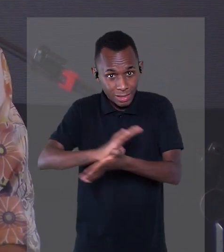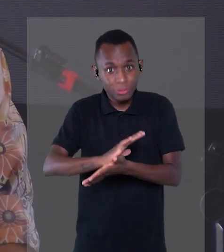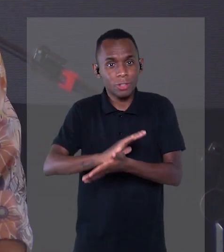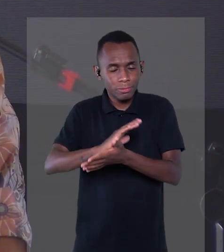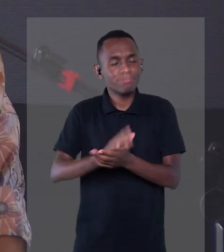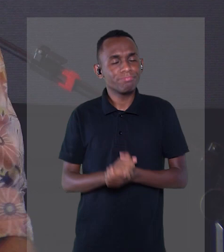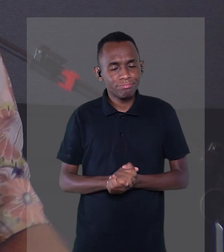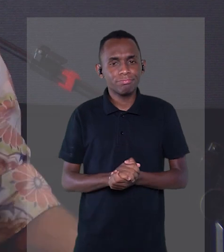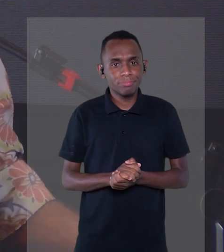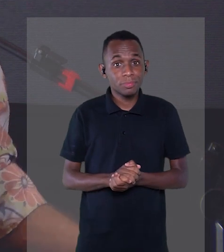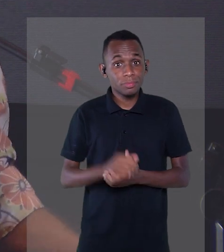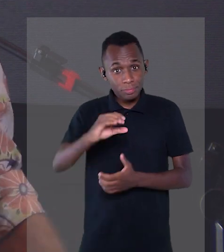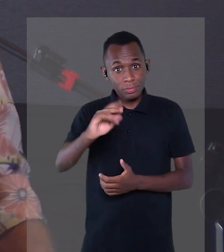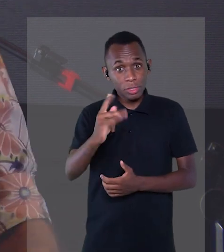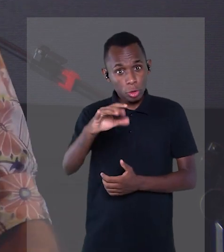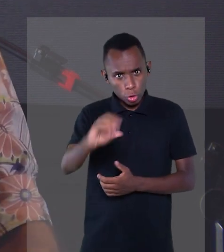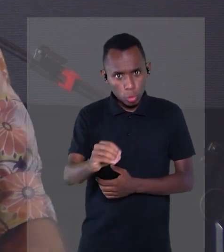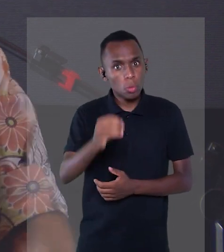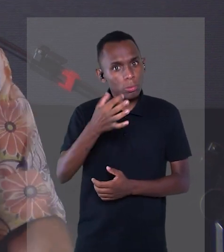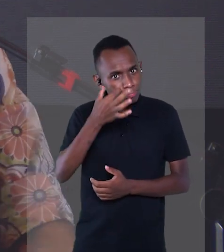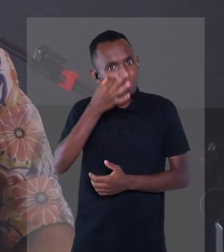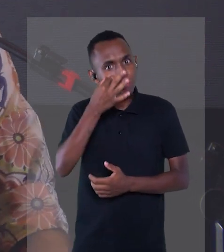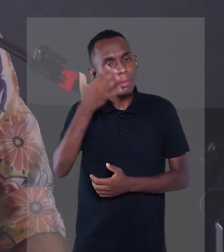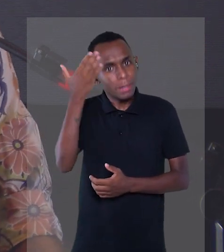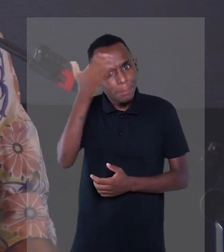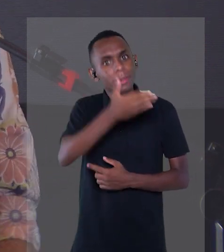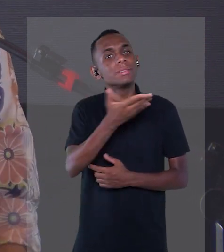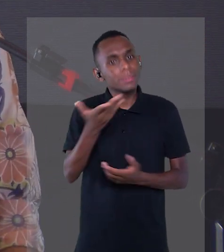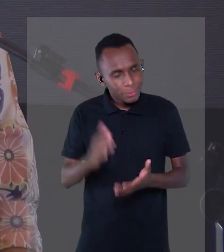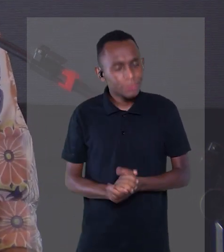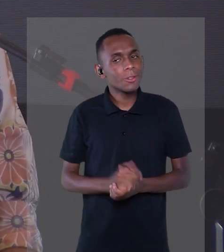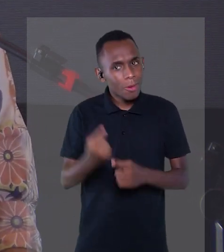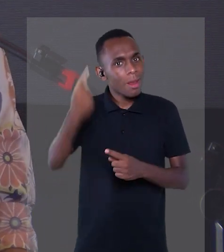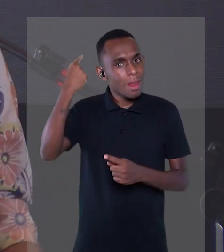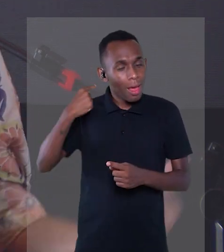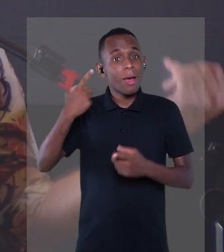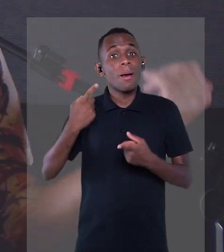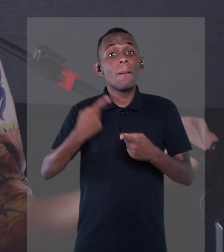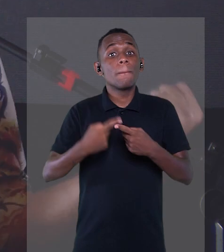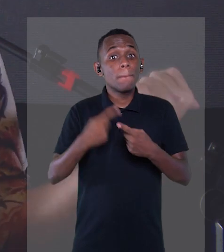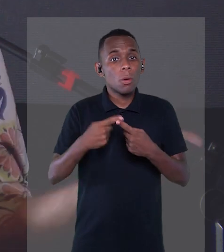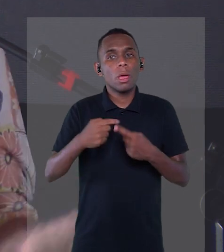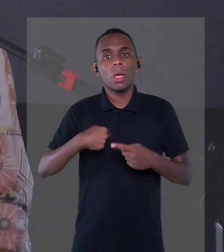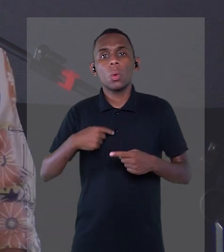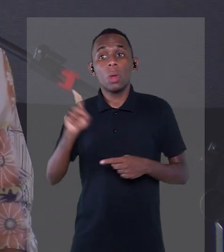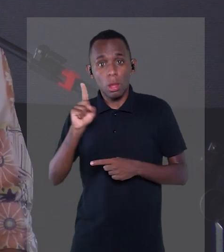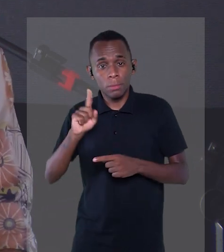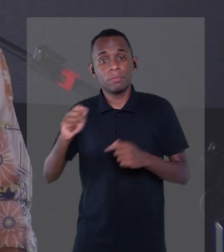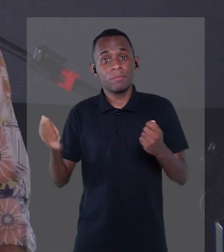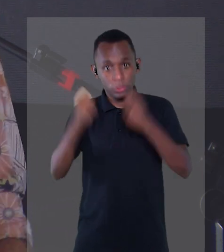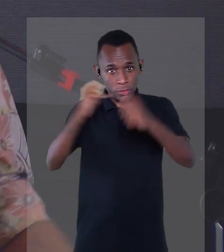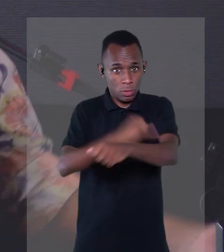No corredor. O Chico testemunha, né? Testemunha, porque a gente fazia... Eu estava fazendo shows lá no